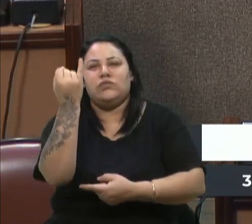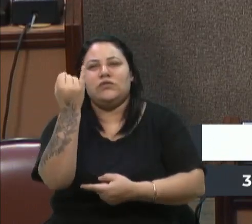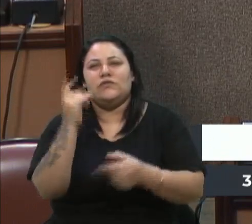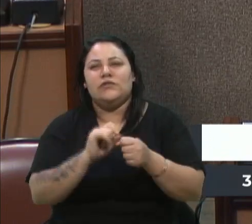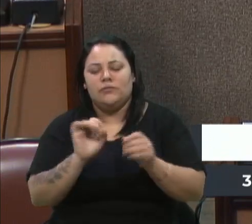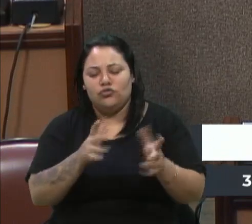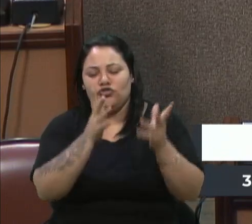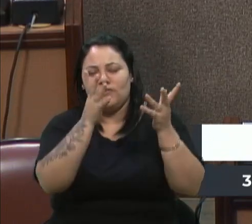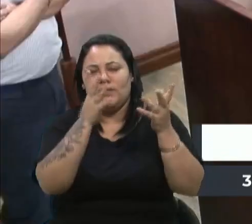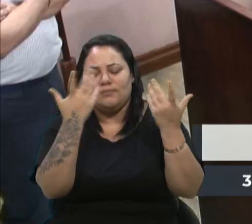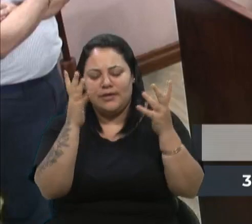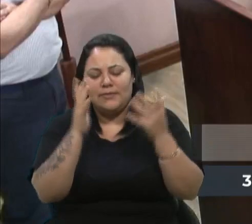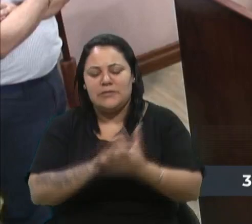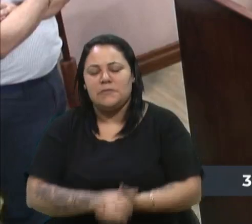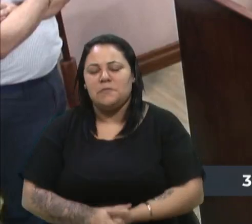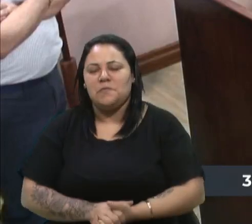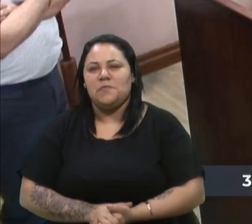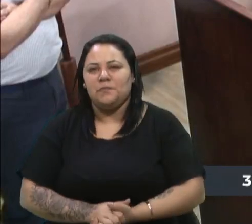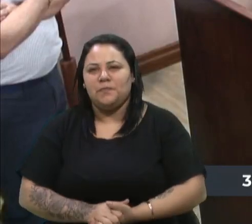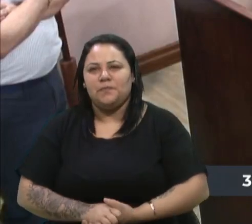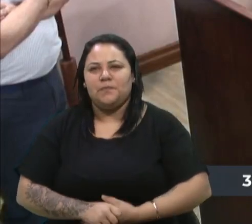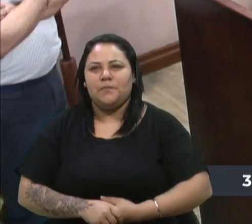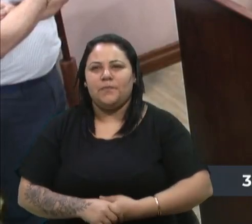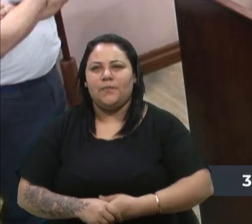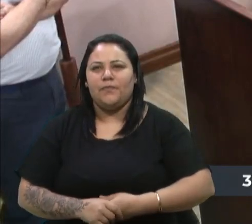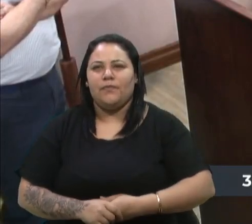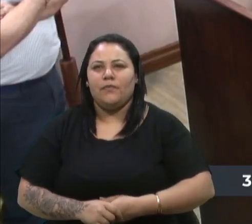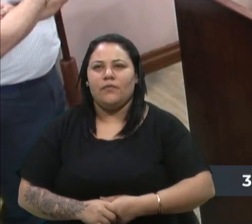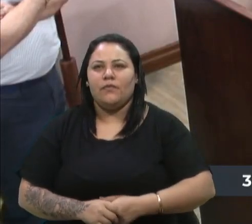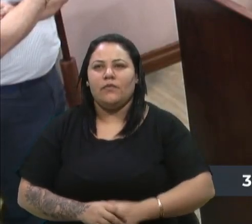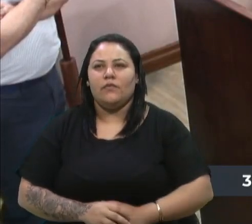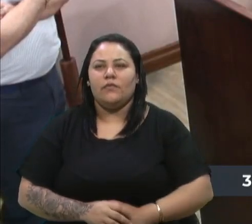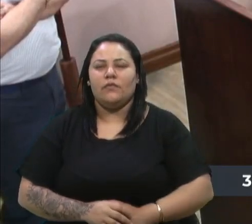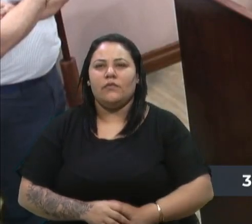fomentadas. Parabéns. Obrigado. Com a palavra, Rose Frigerio.